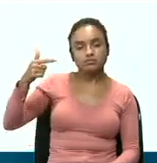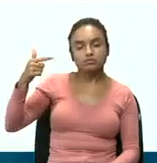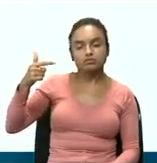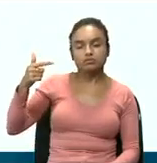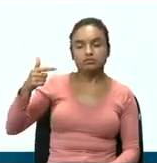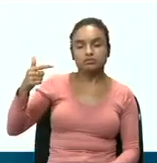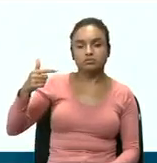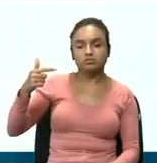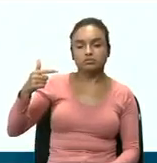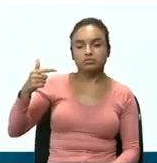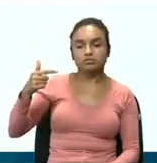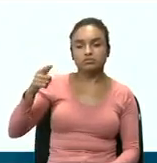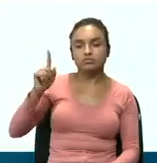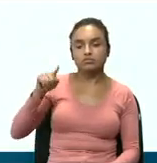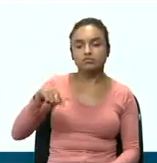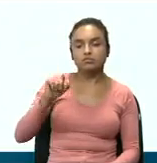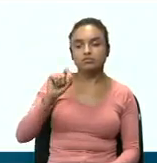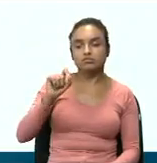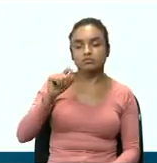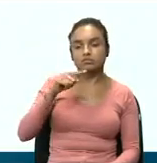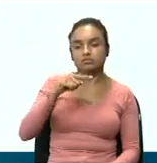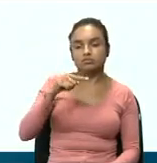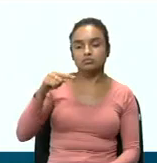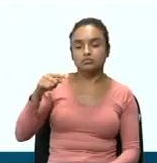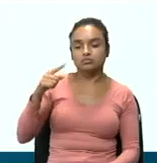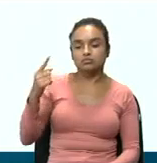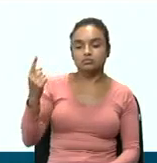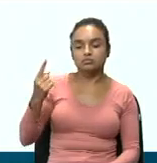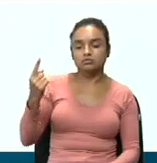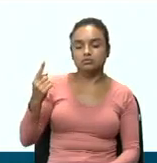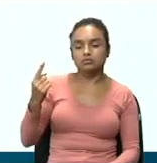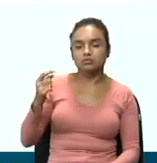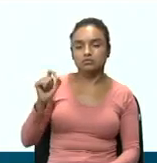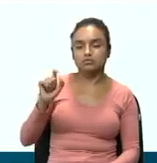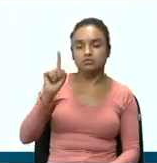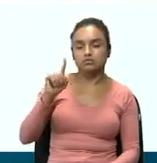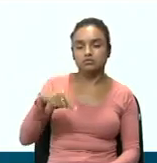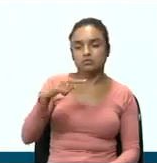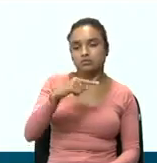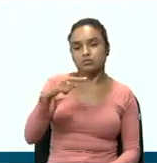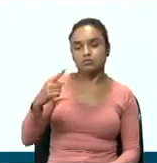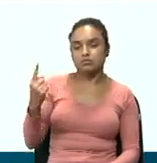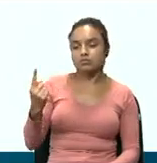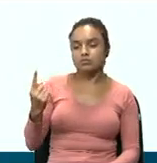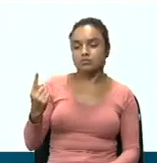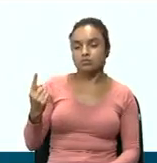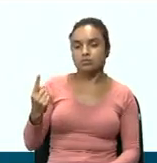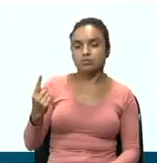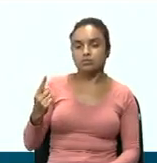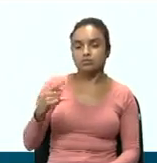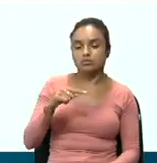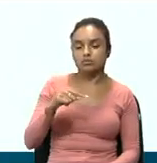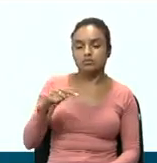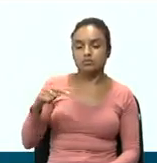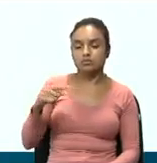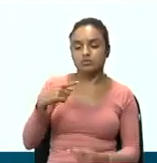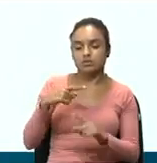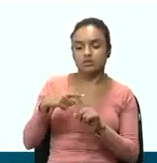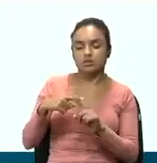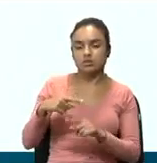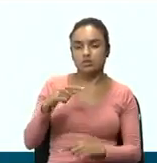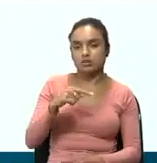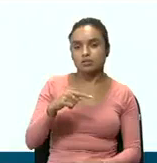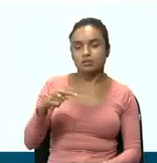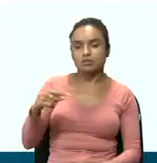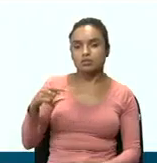Menos 1 elevado ao quadrado vai ser menos 1 vezes menos 1. Menos vezes menos, eu